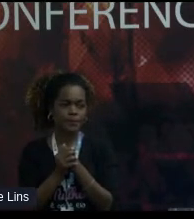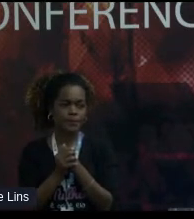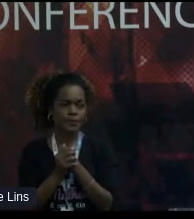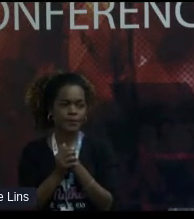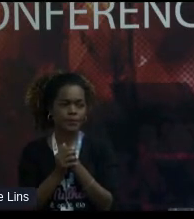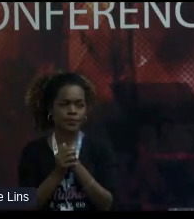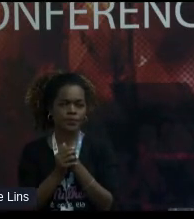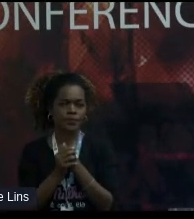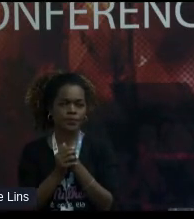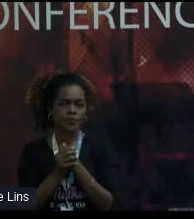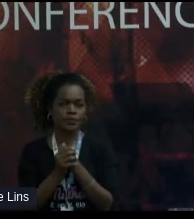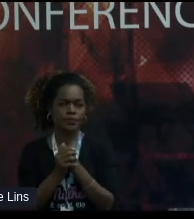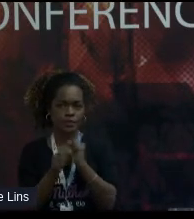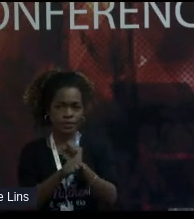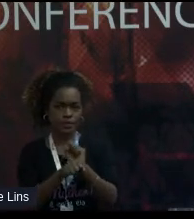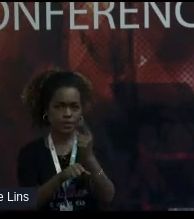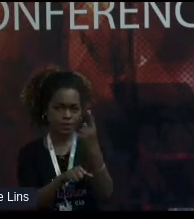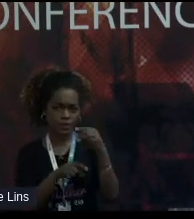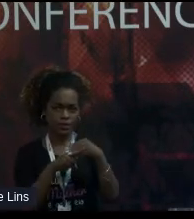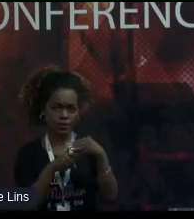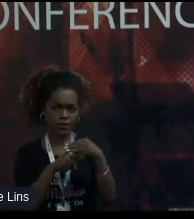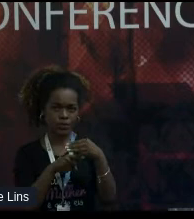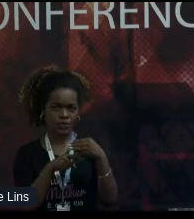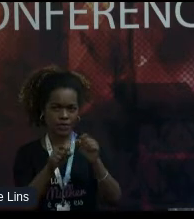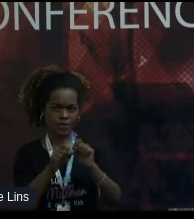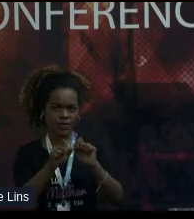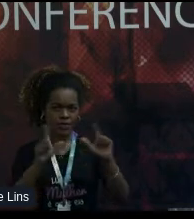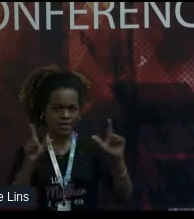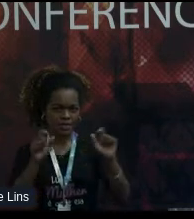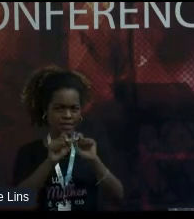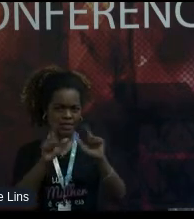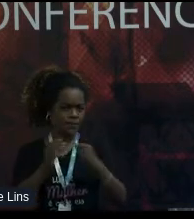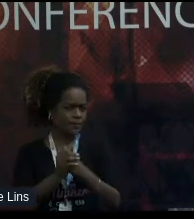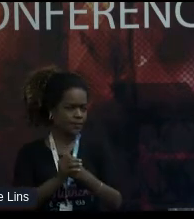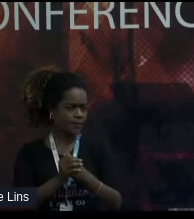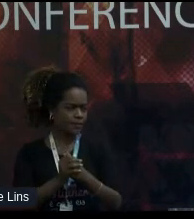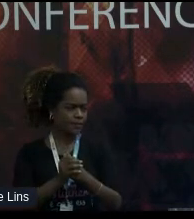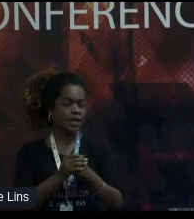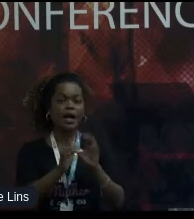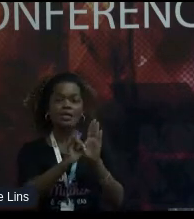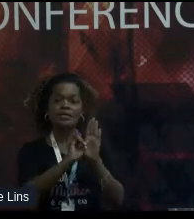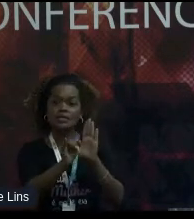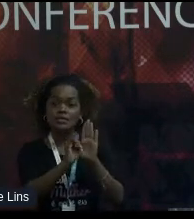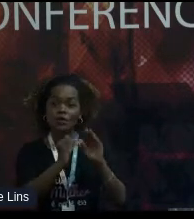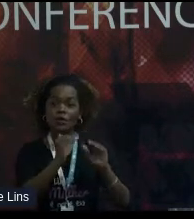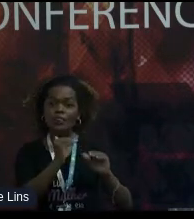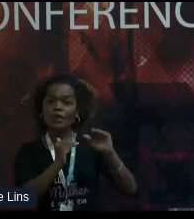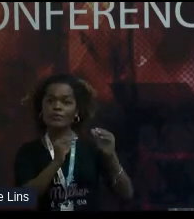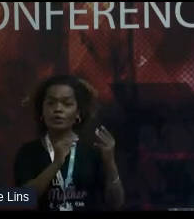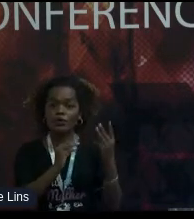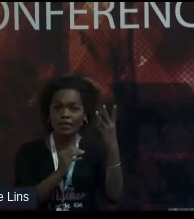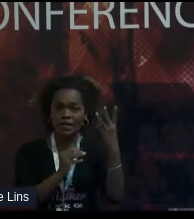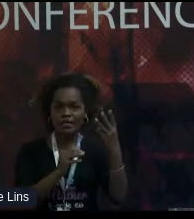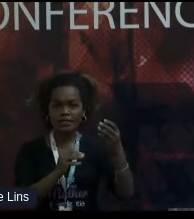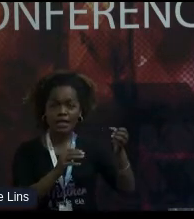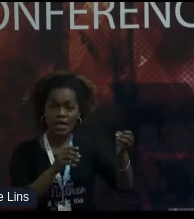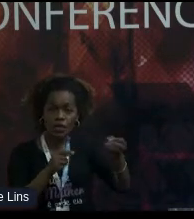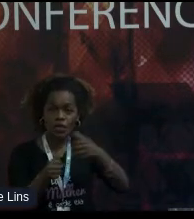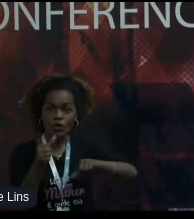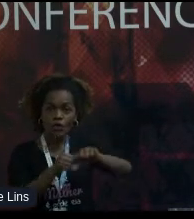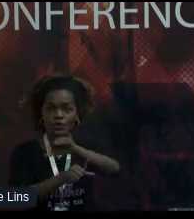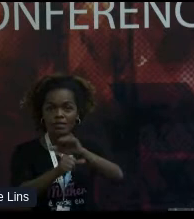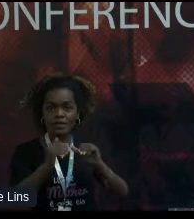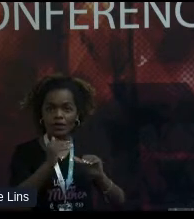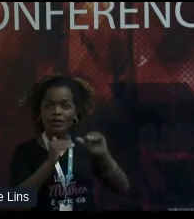Ah, não está indo com... Estava tocando, Mal. Internacionalização título nível 3. Inovação título nível